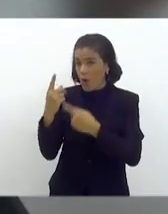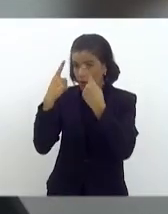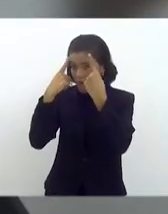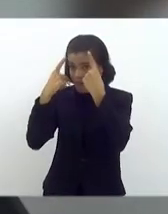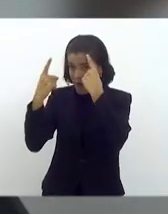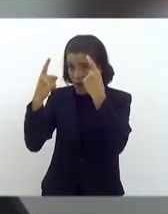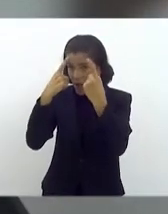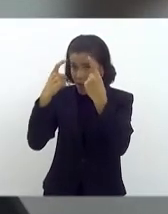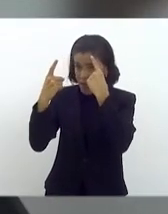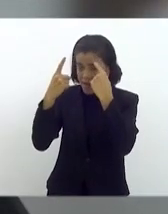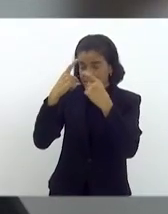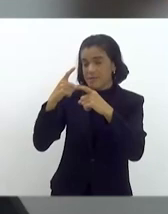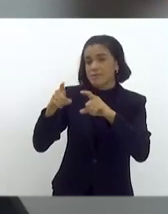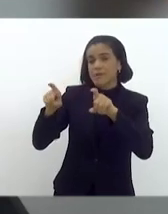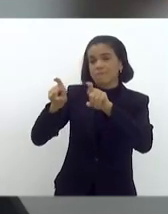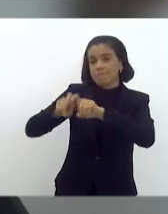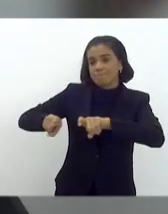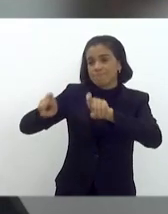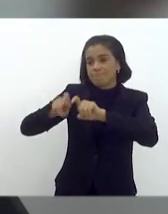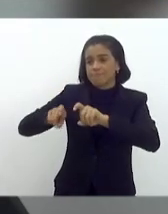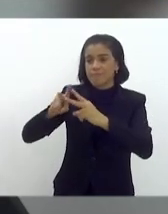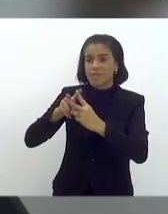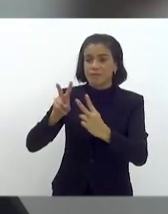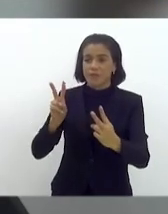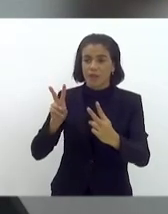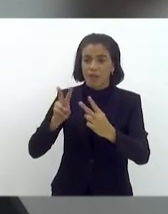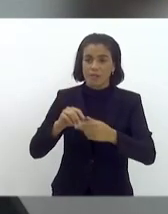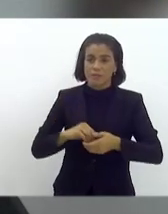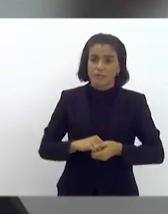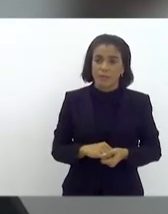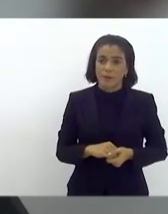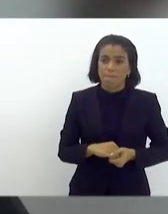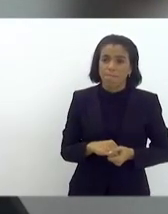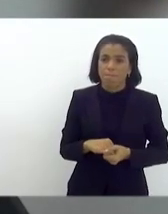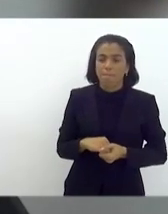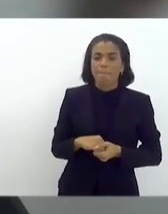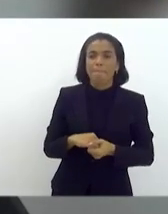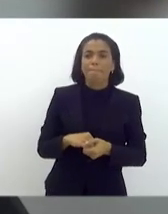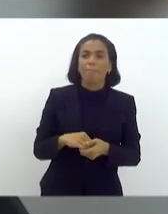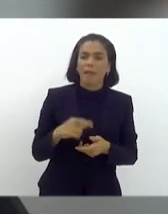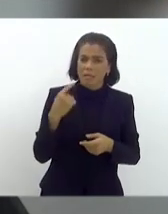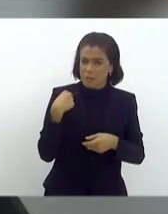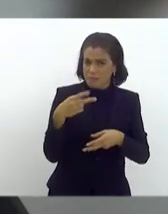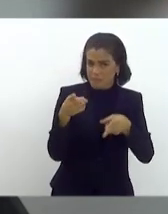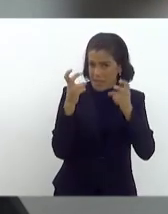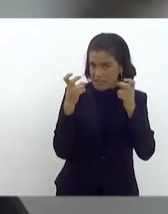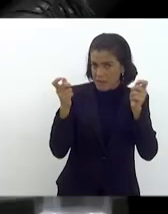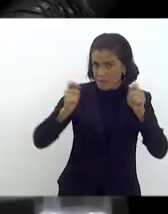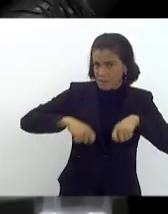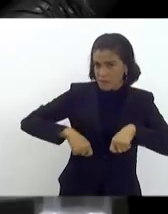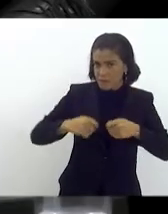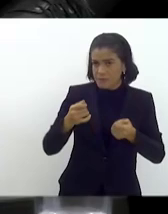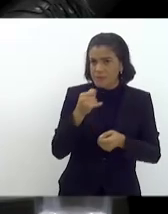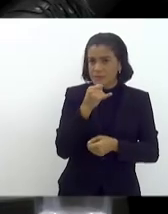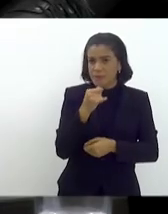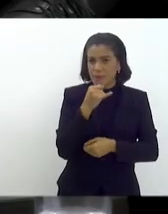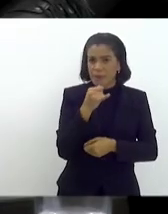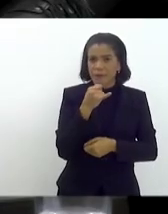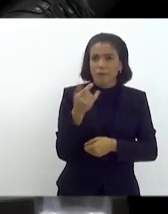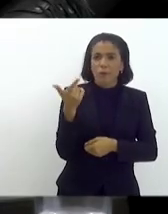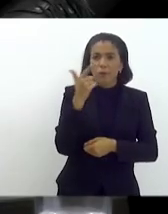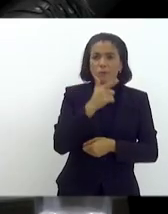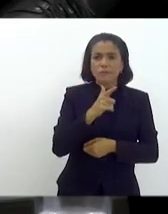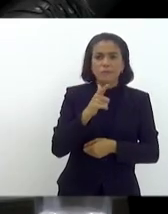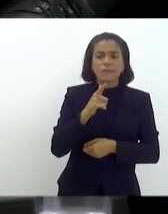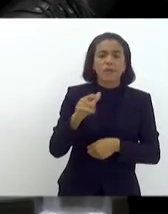Você só acha pertinente essa senhora ver que como possível que a gente proceda alguma